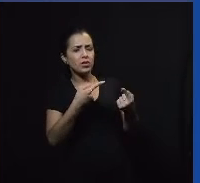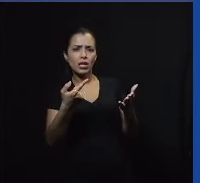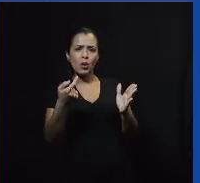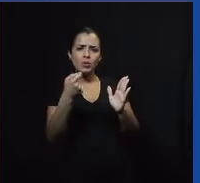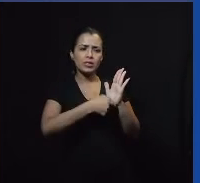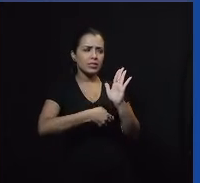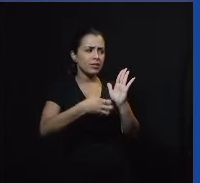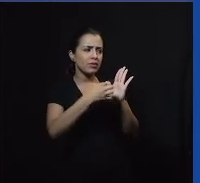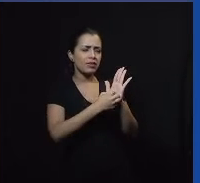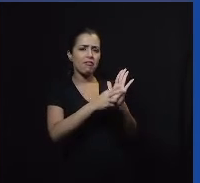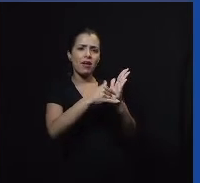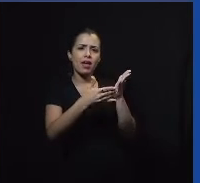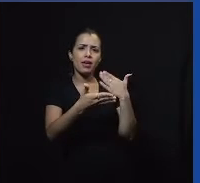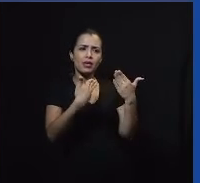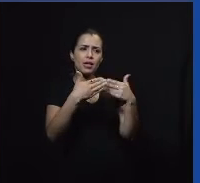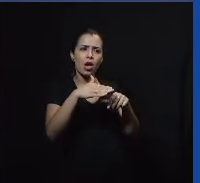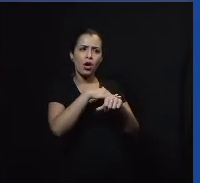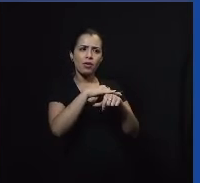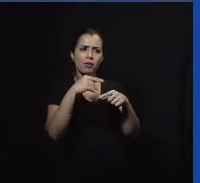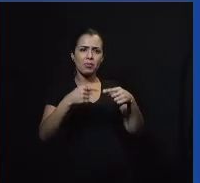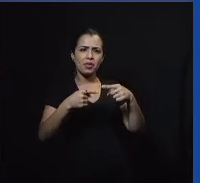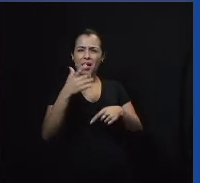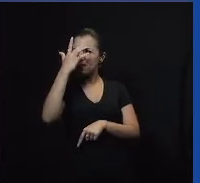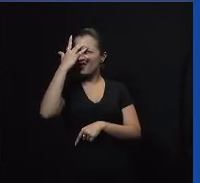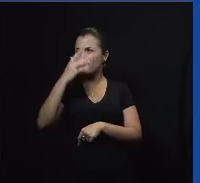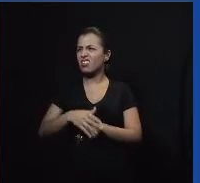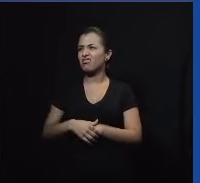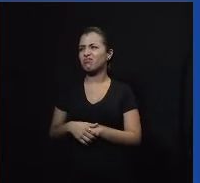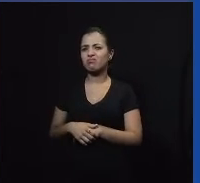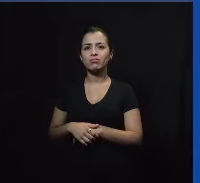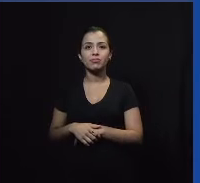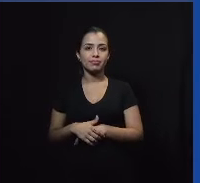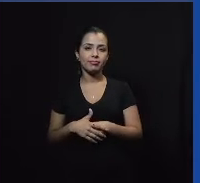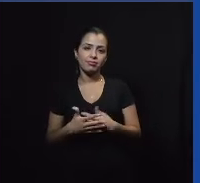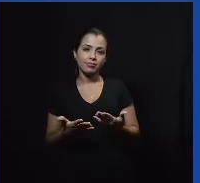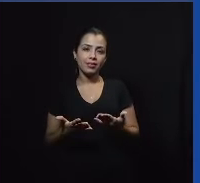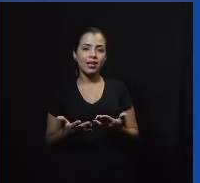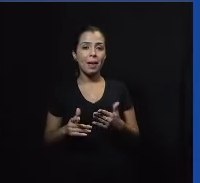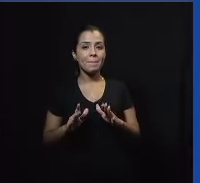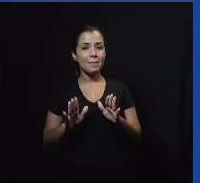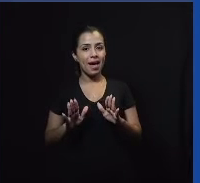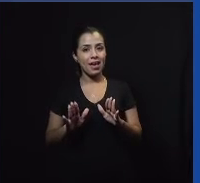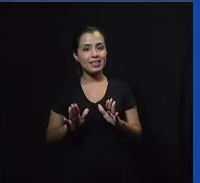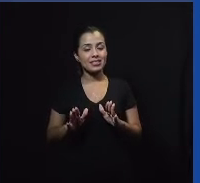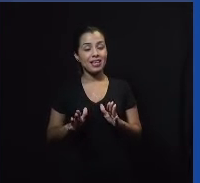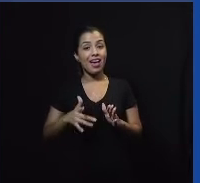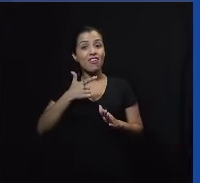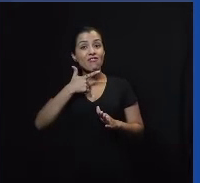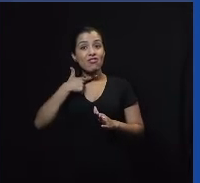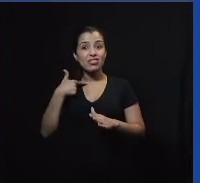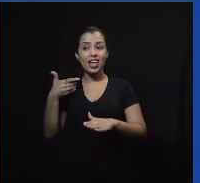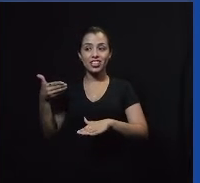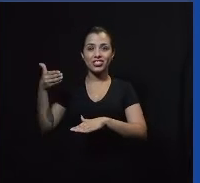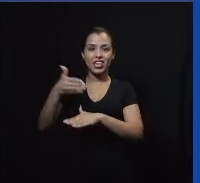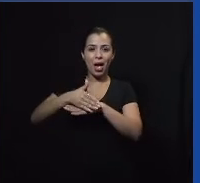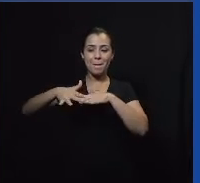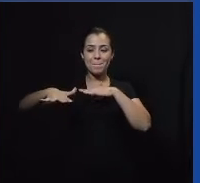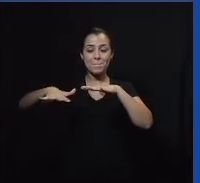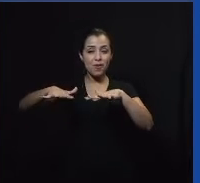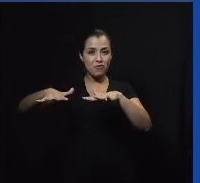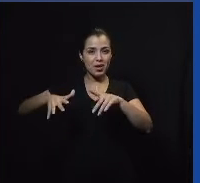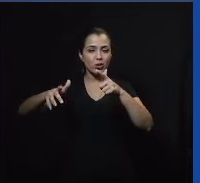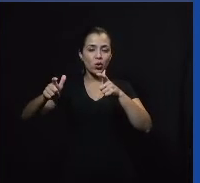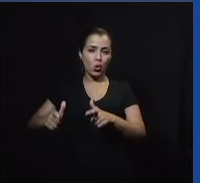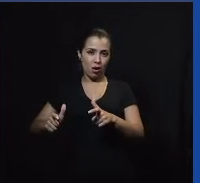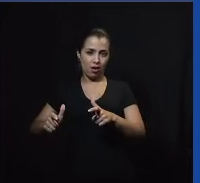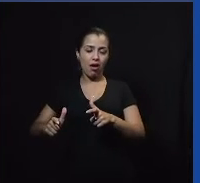sobre política, a gente vai discutir política, as pessoas ficam meio assim, mas a vontade de contribuir com o desenvolvimento local foi algo muito latente,